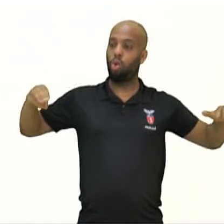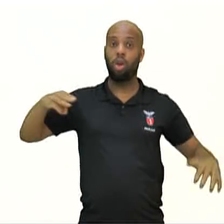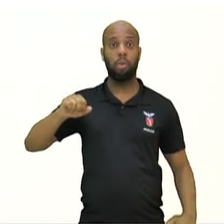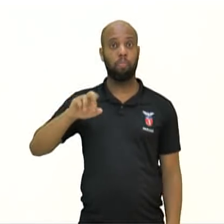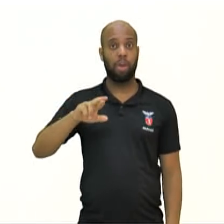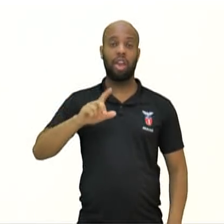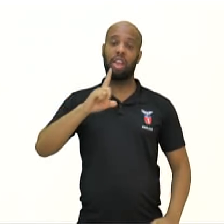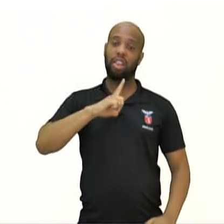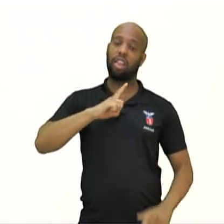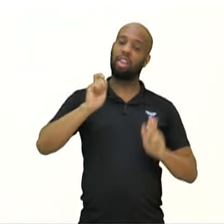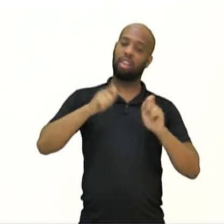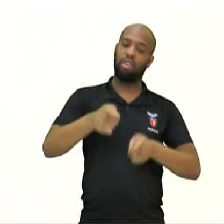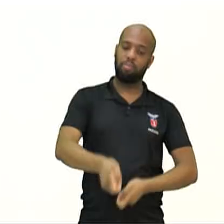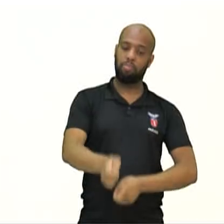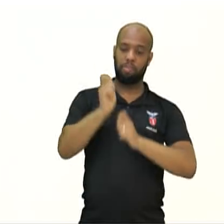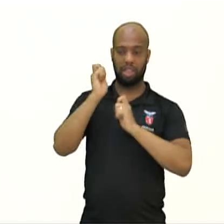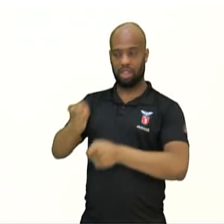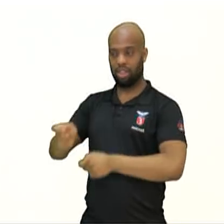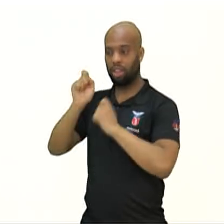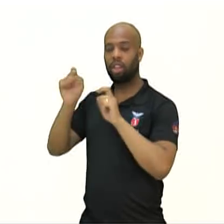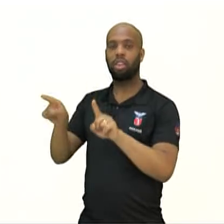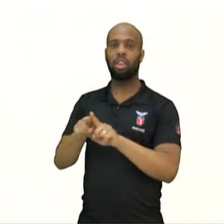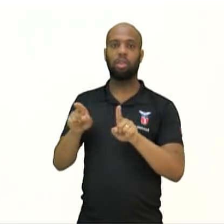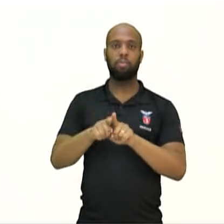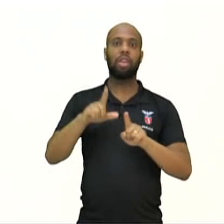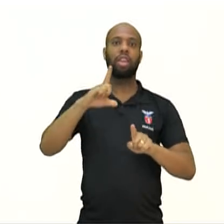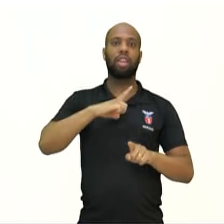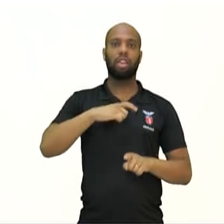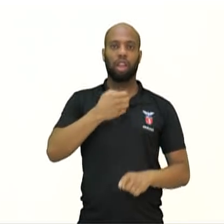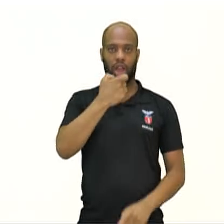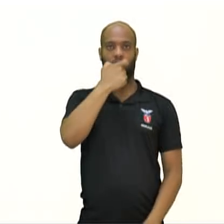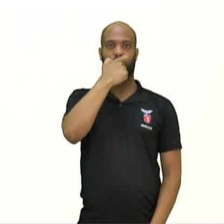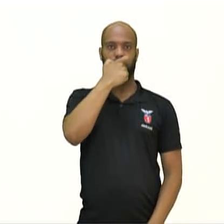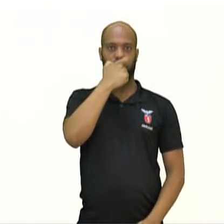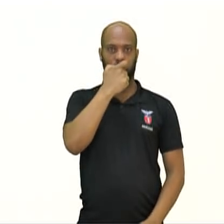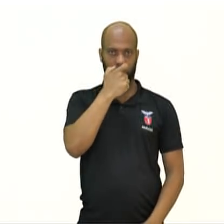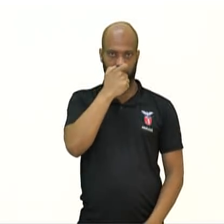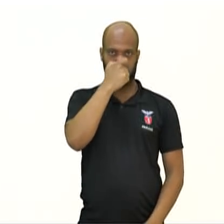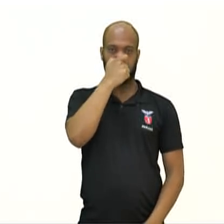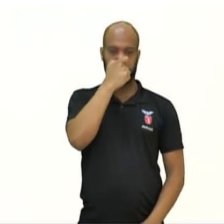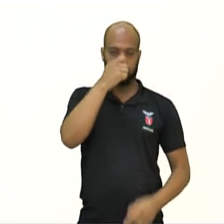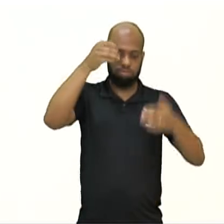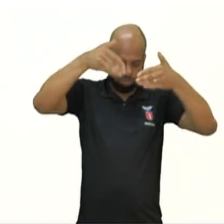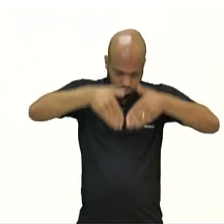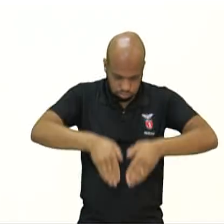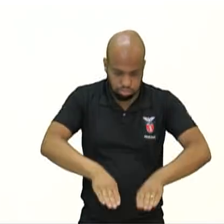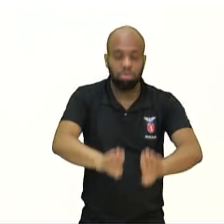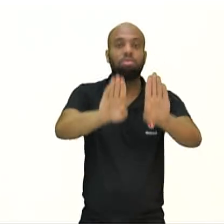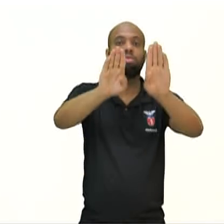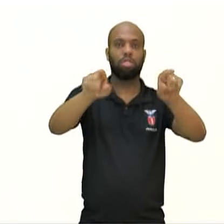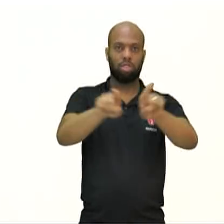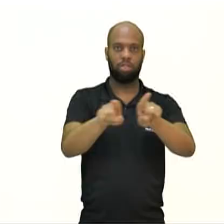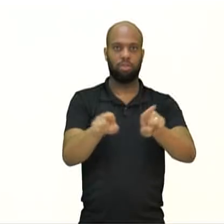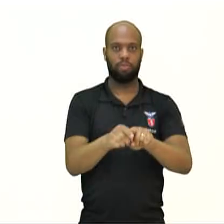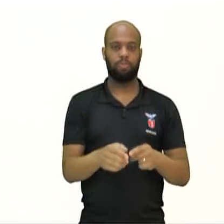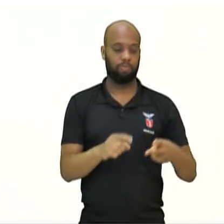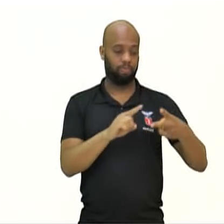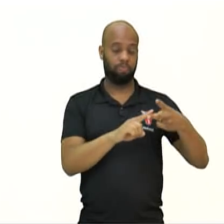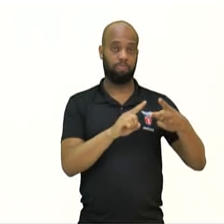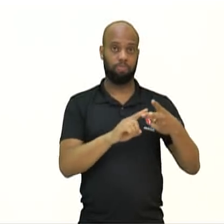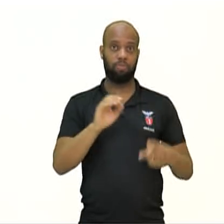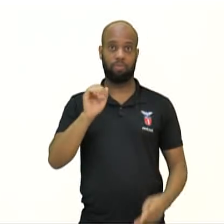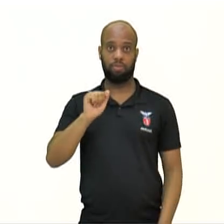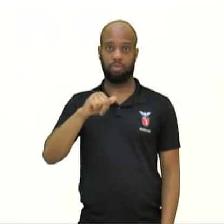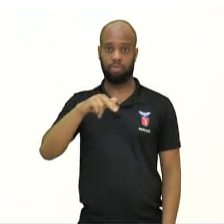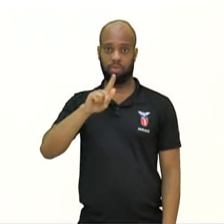prática de pesca e os famosos mergulhos da região. 2. Angra dos Reis, também